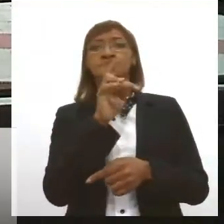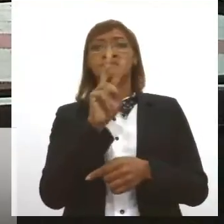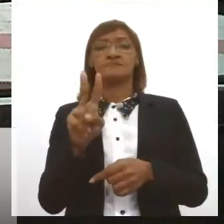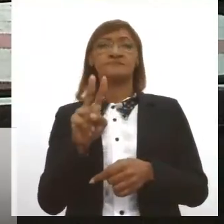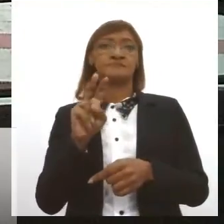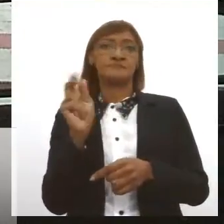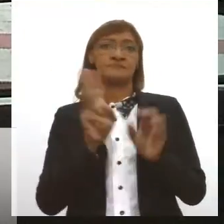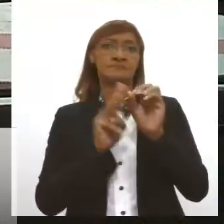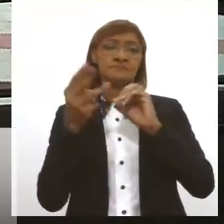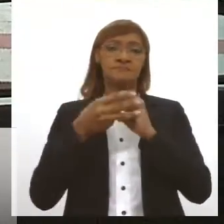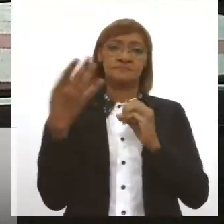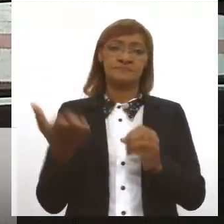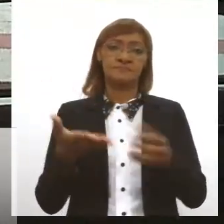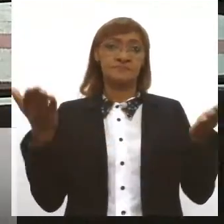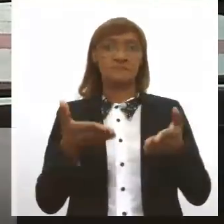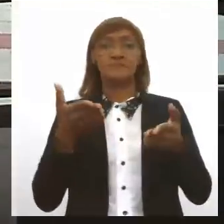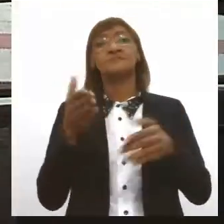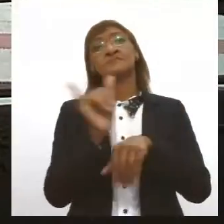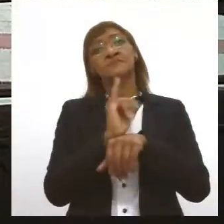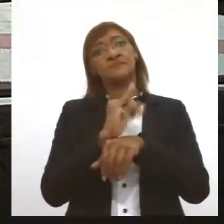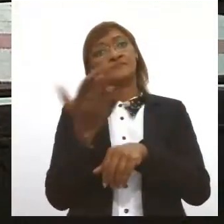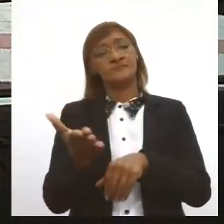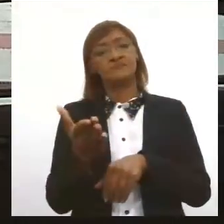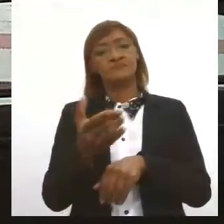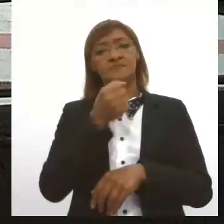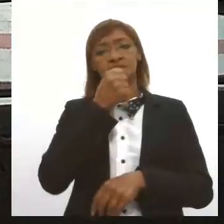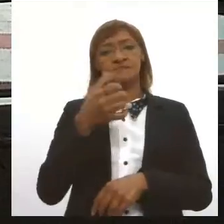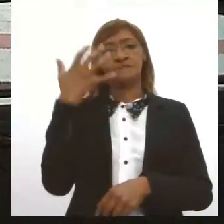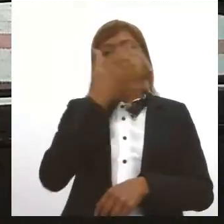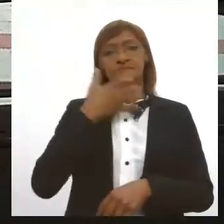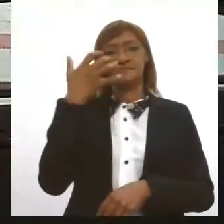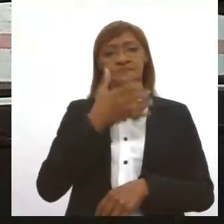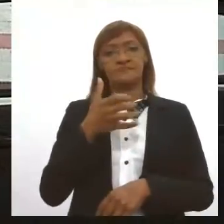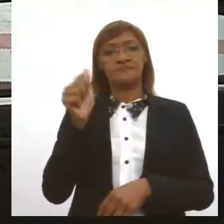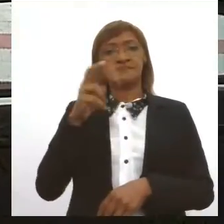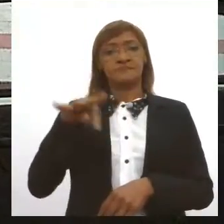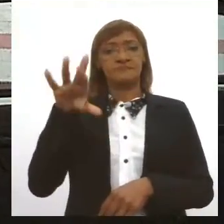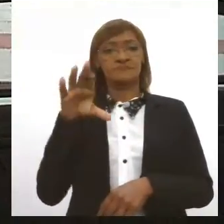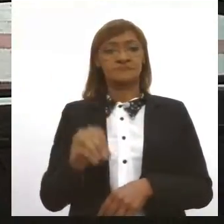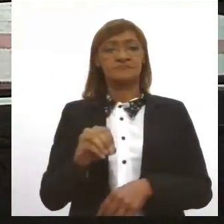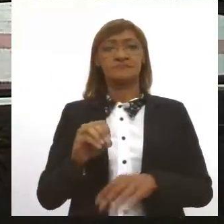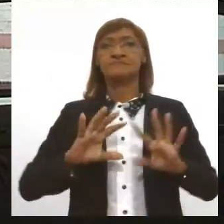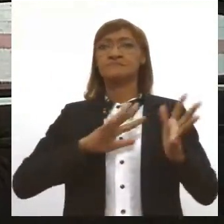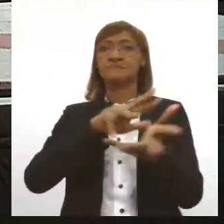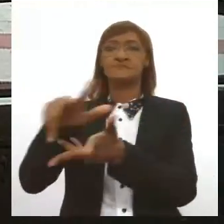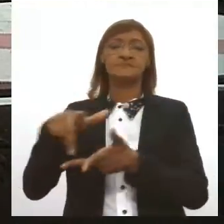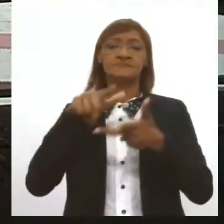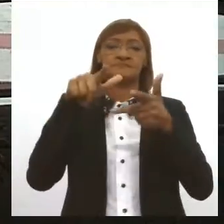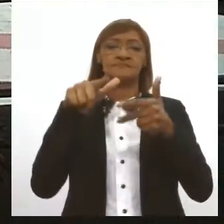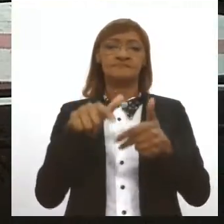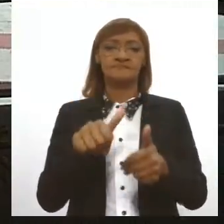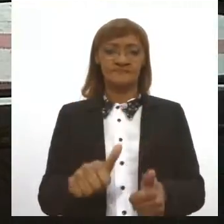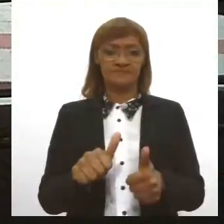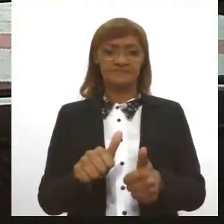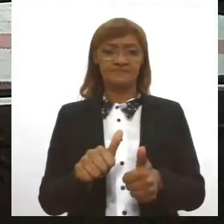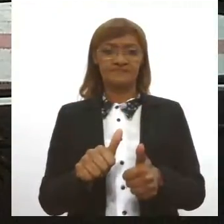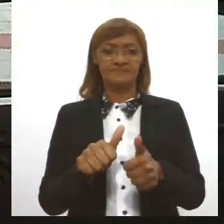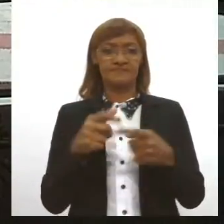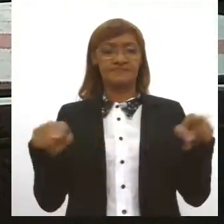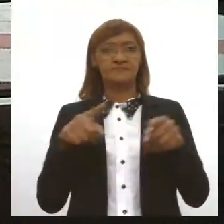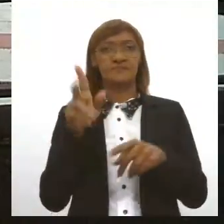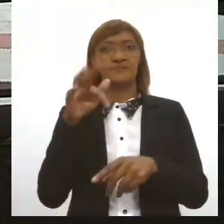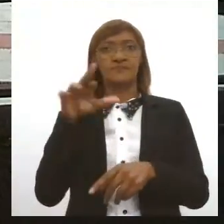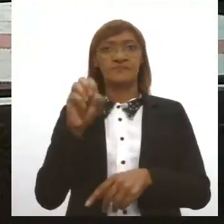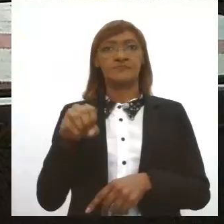YouTube. Deixamos você agora na companhia da banda que vem levando o nome de Sergipe para o mundo, The Bajos, com a música Vulcão.